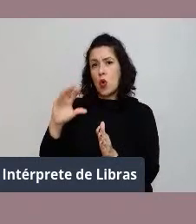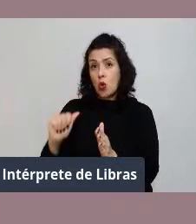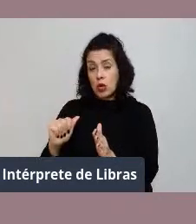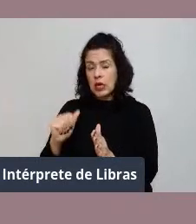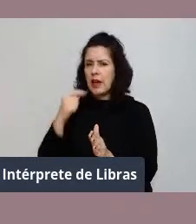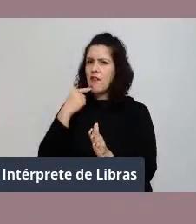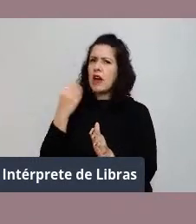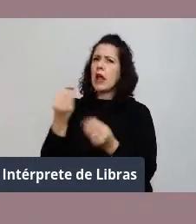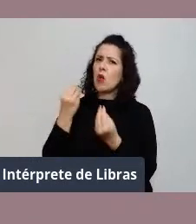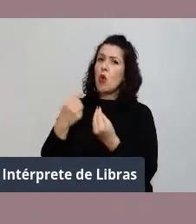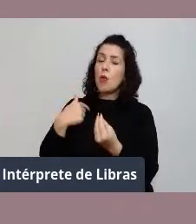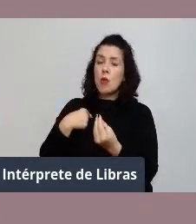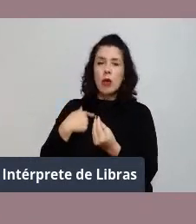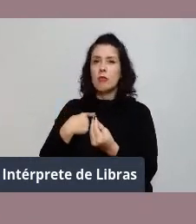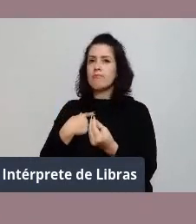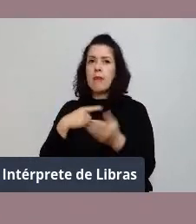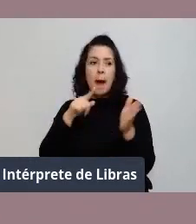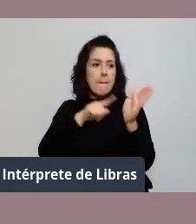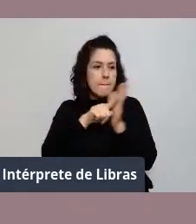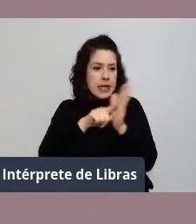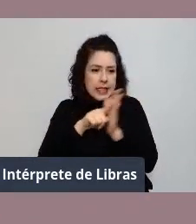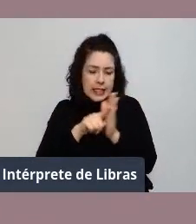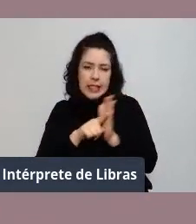encontro que eu tinha recebido